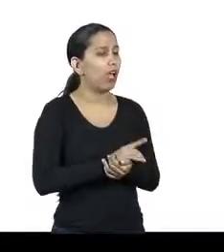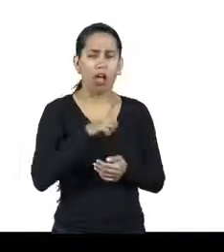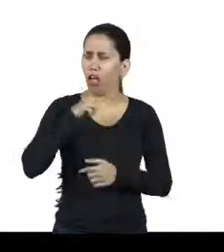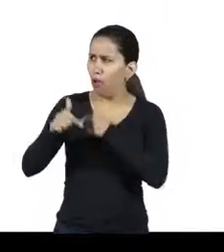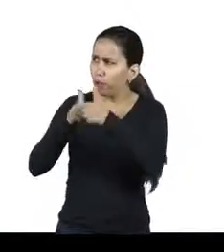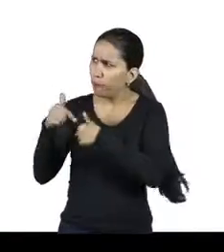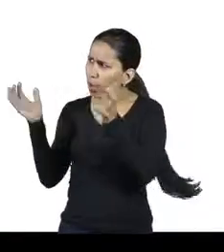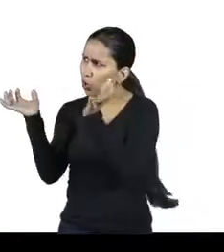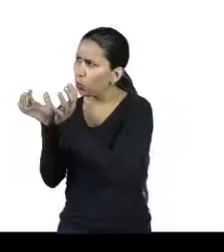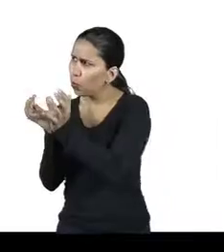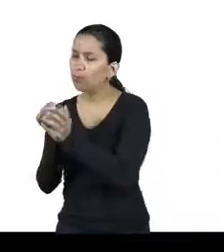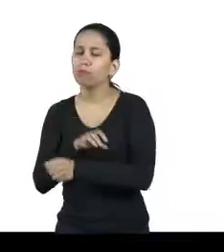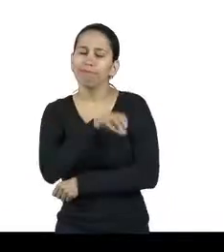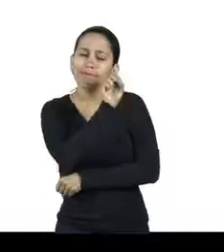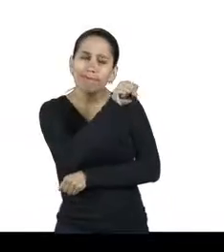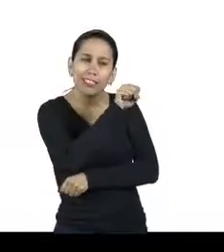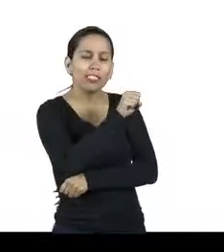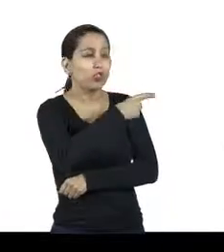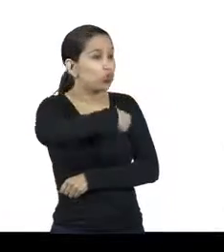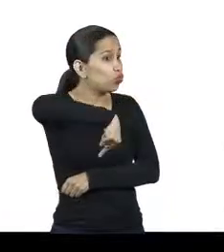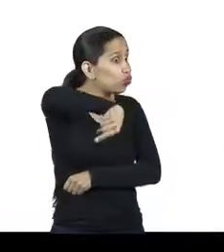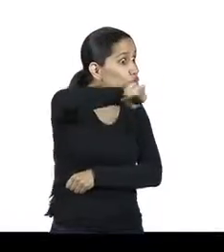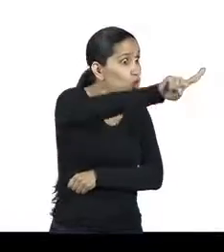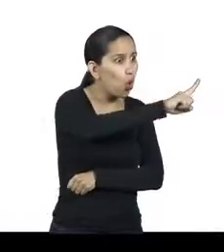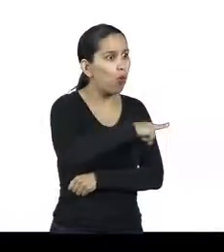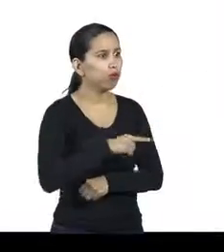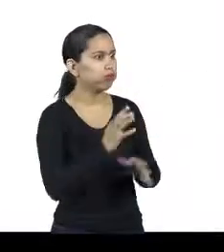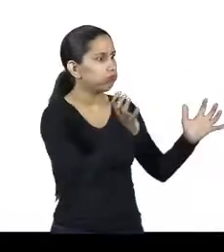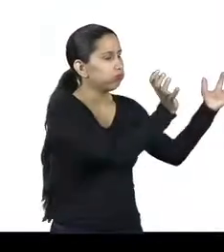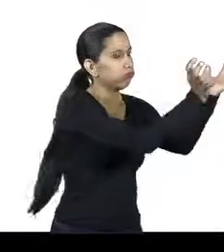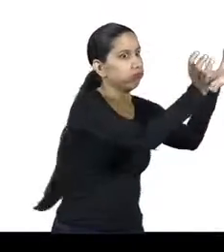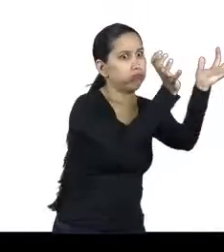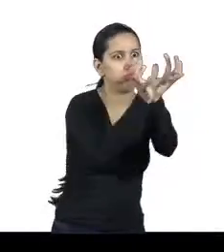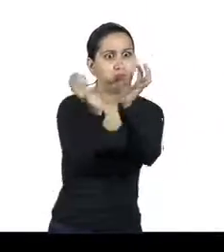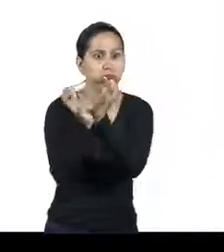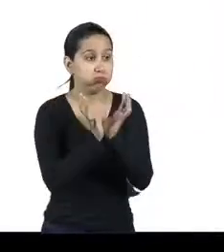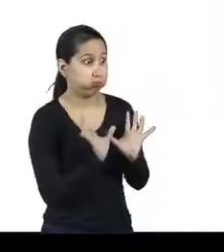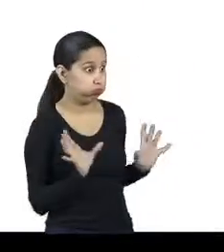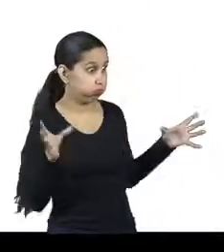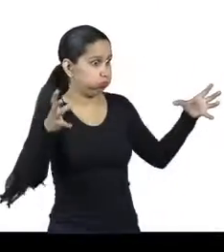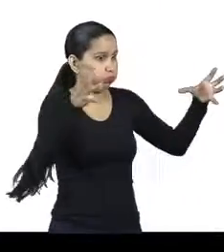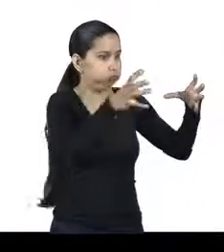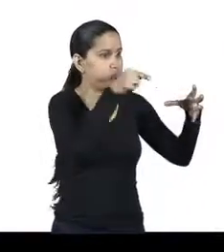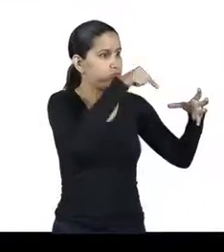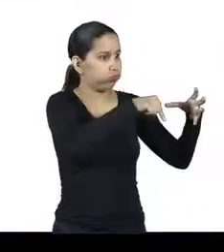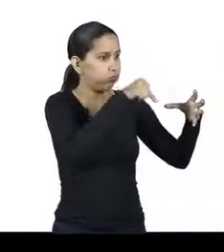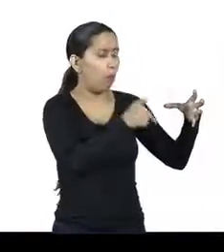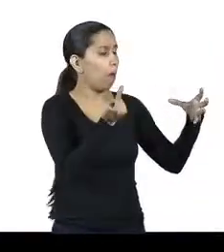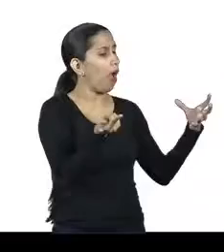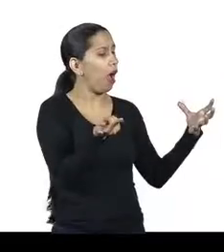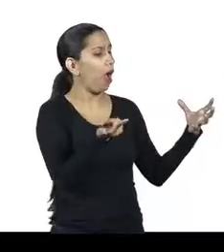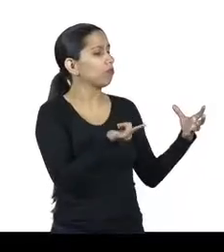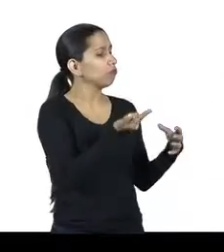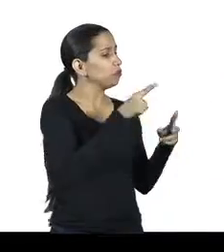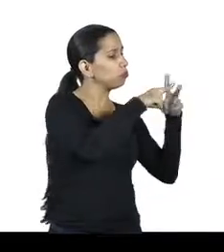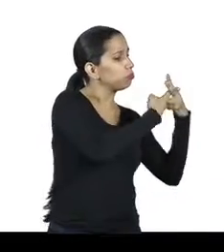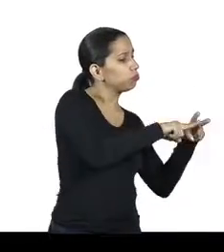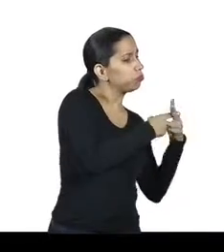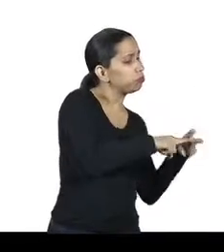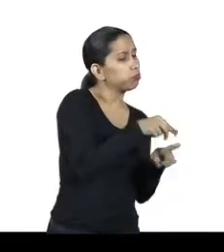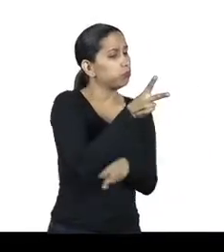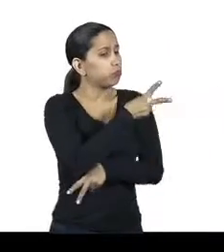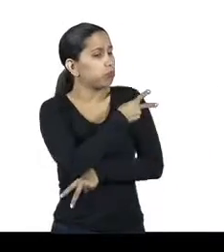conjunto. Sim, há um envolvimento de todas as áreas, desde as áreas operacionais, supervisão,